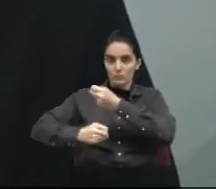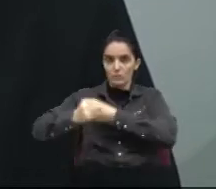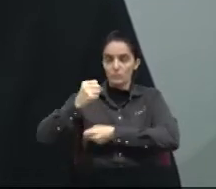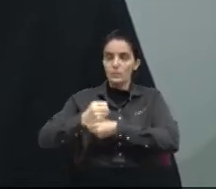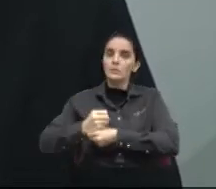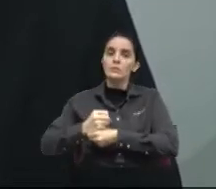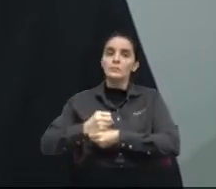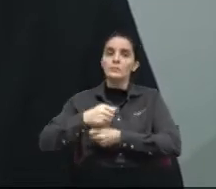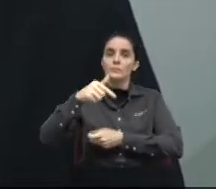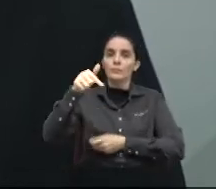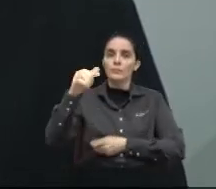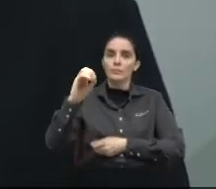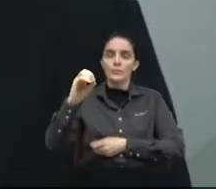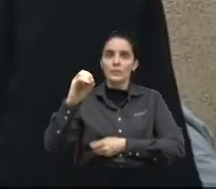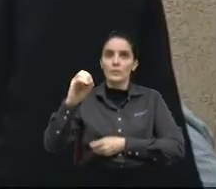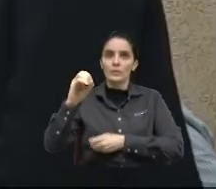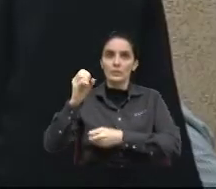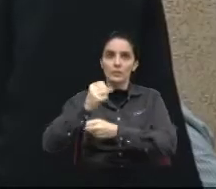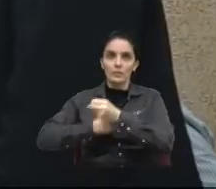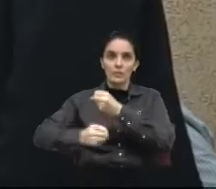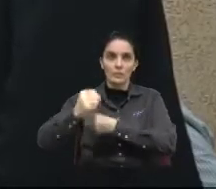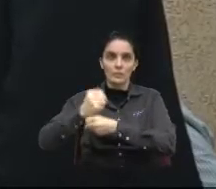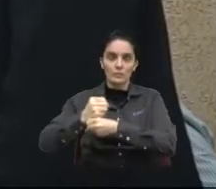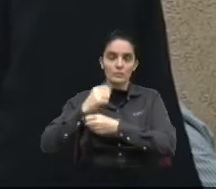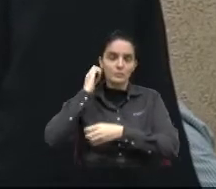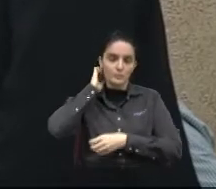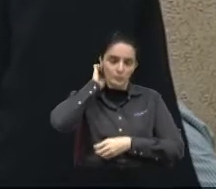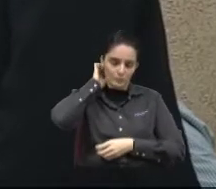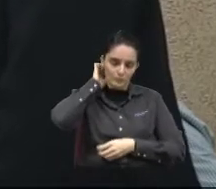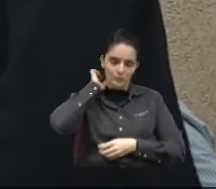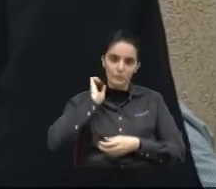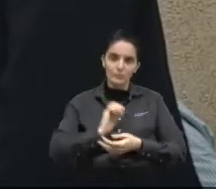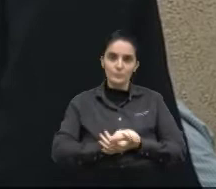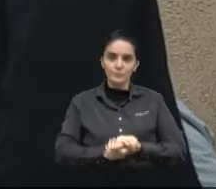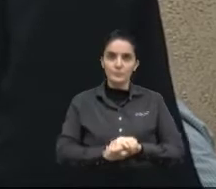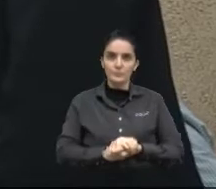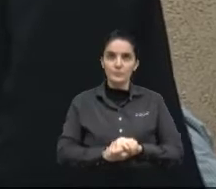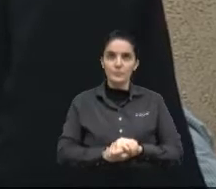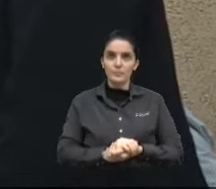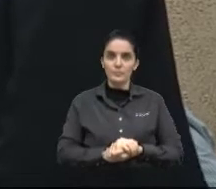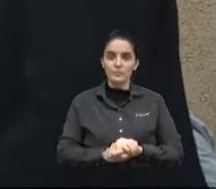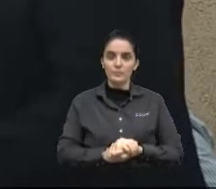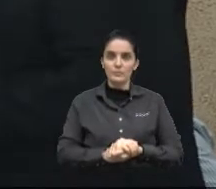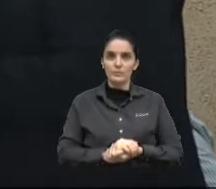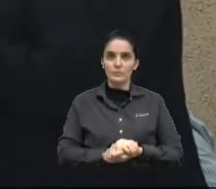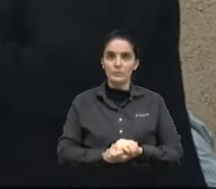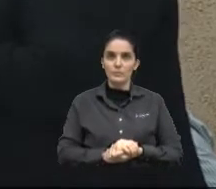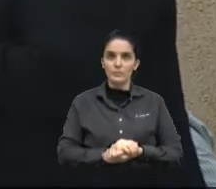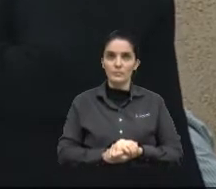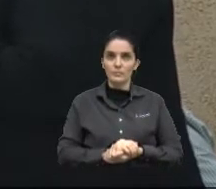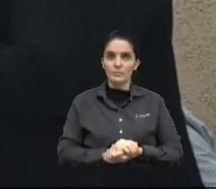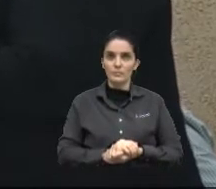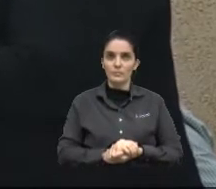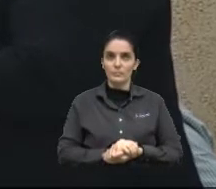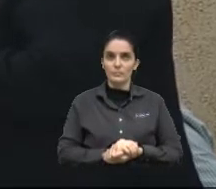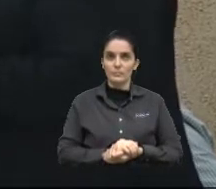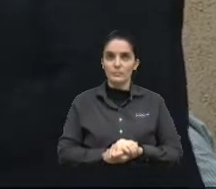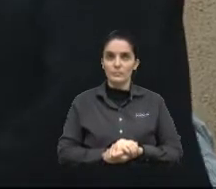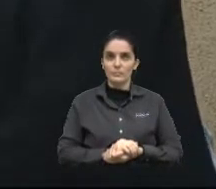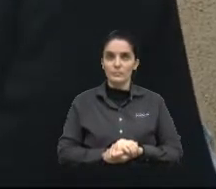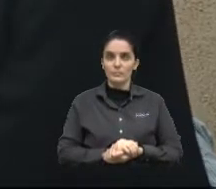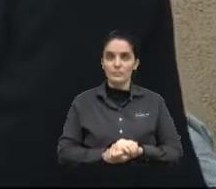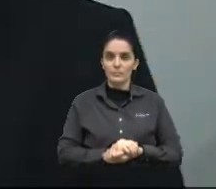70 anos história chegou a seu gabinete está em comemoração à